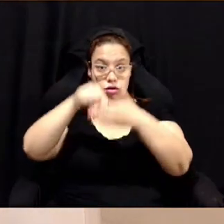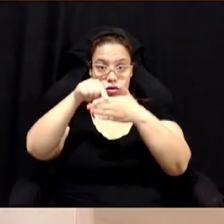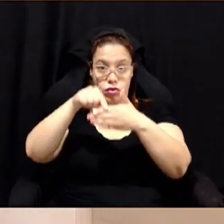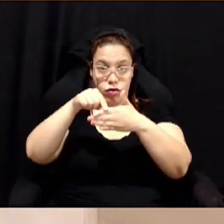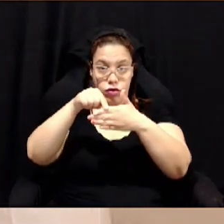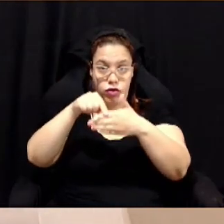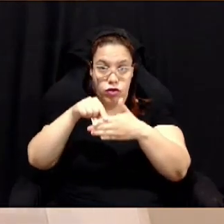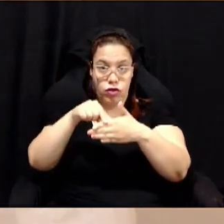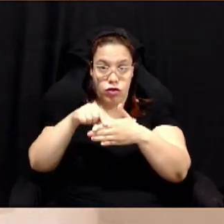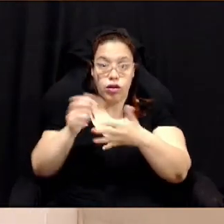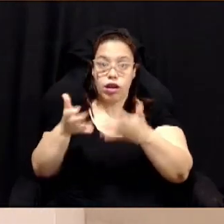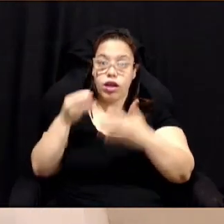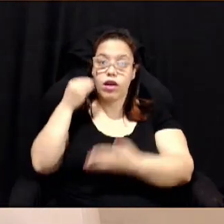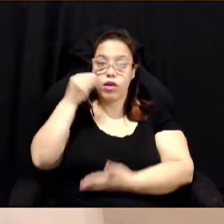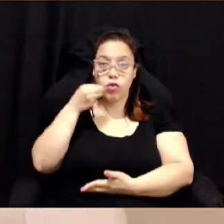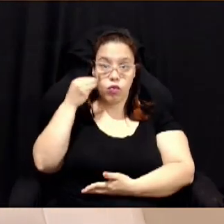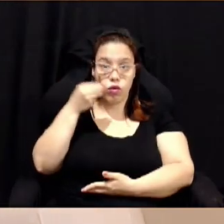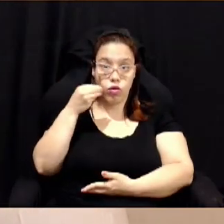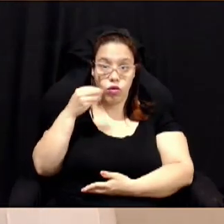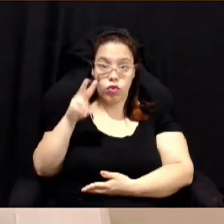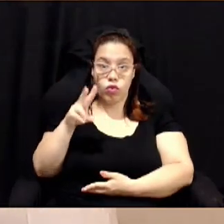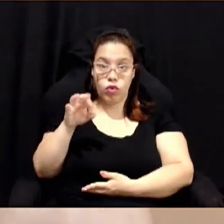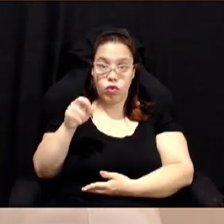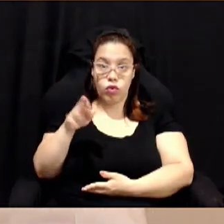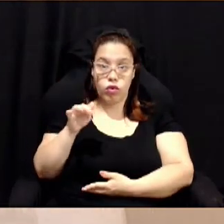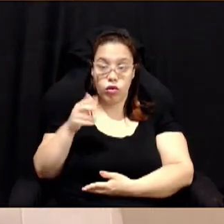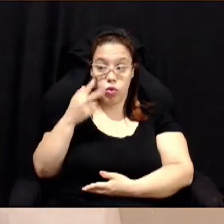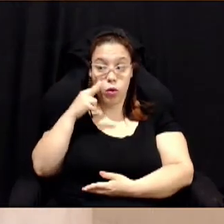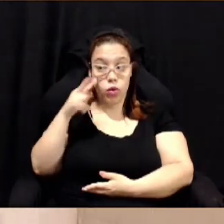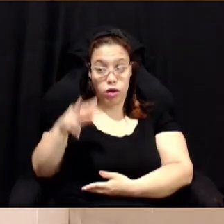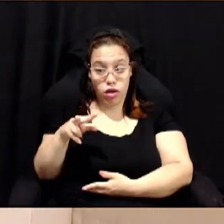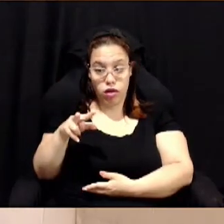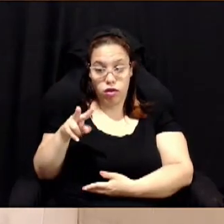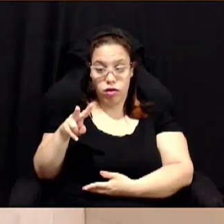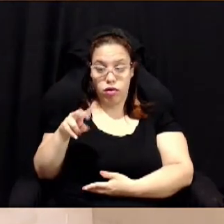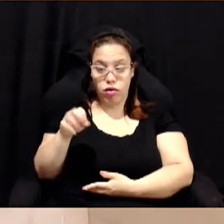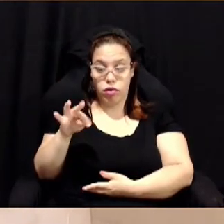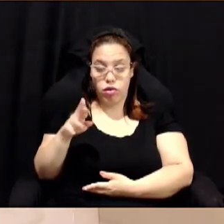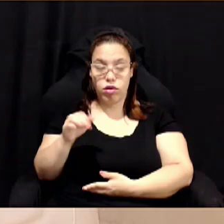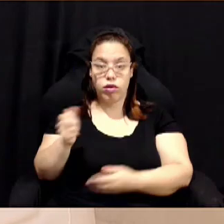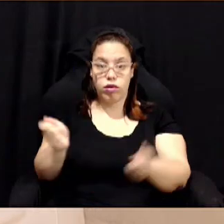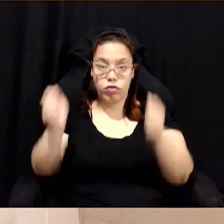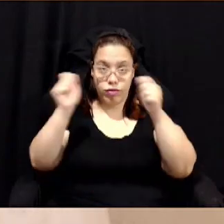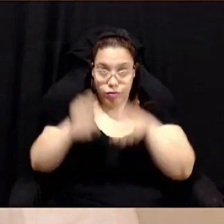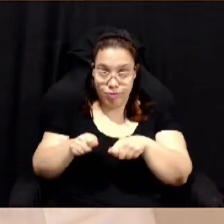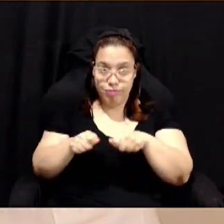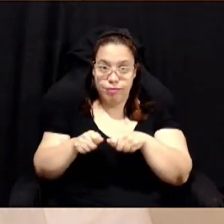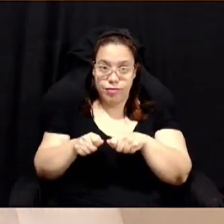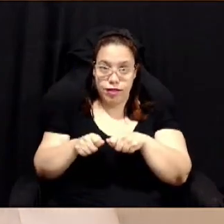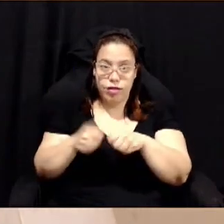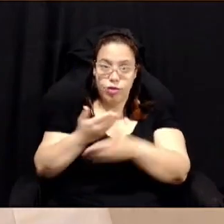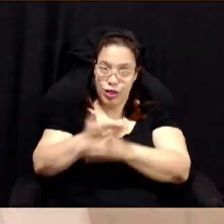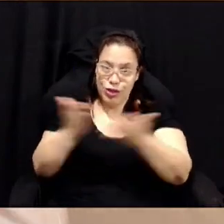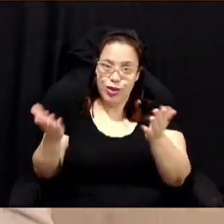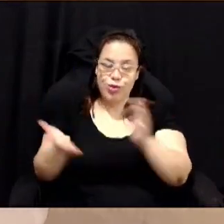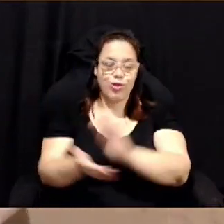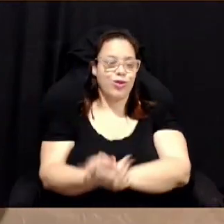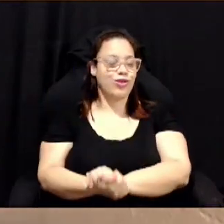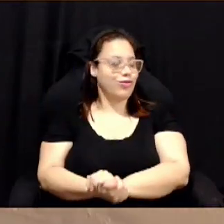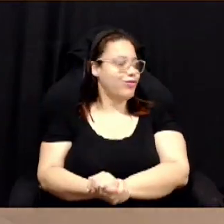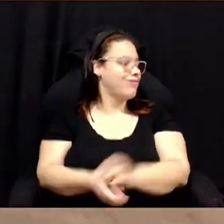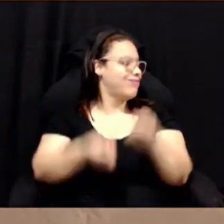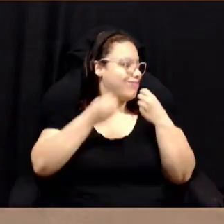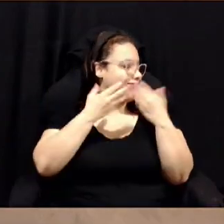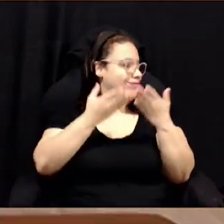quero experimentar um vegetal com cara de vegetal. E o Restaurante Week possibilitou isso para todo mundo. Bom, então eu vou